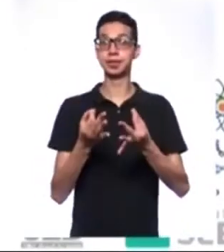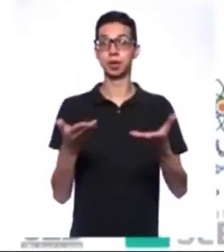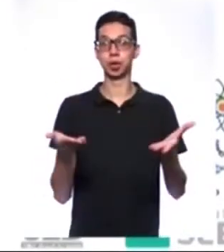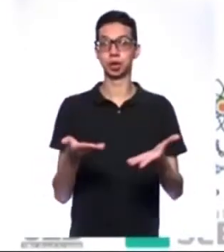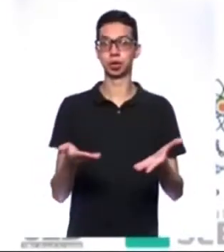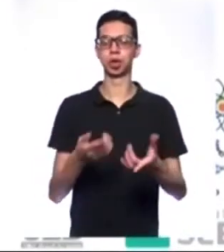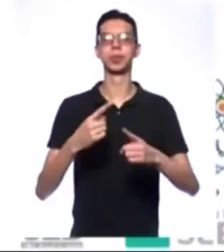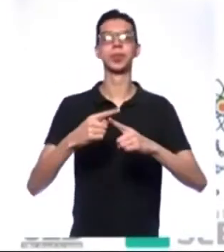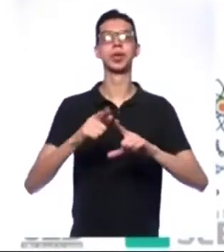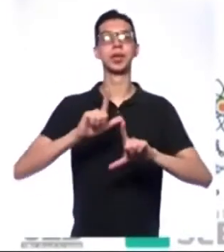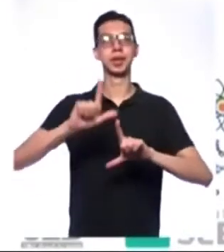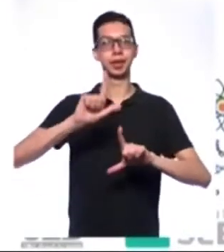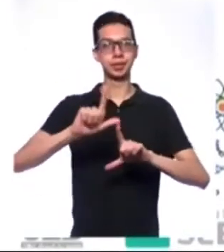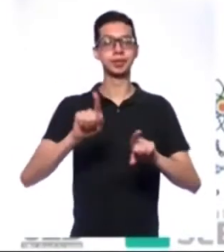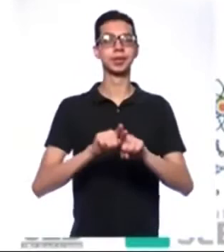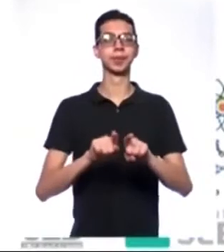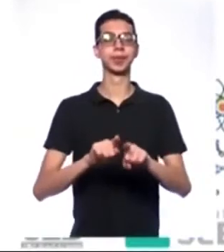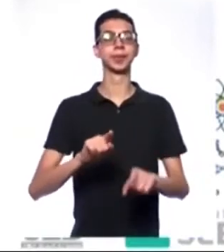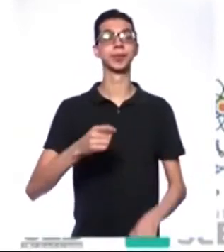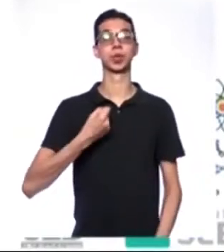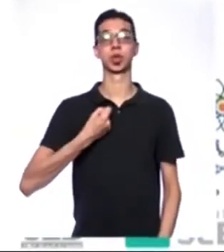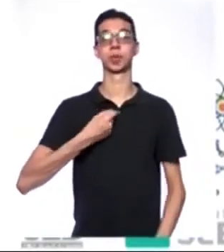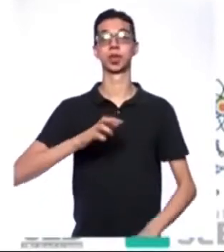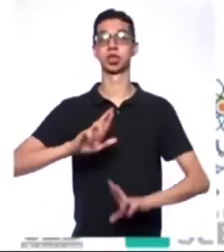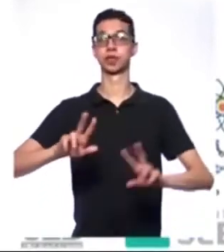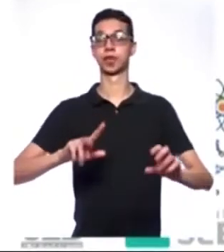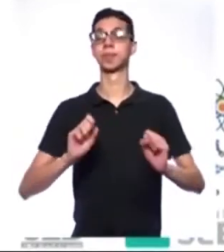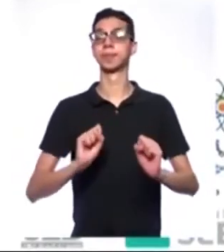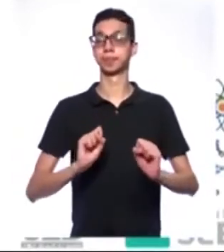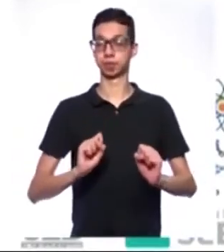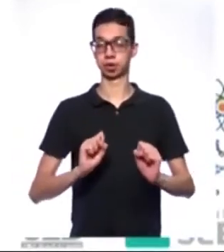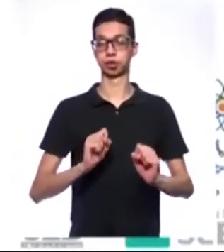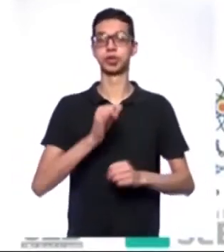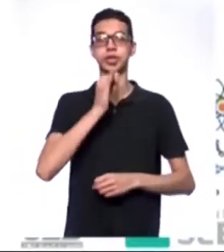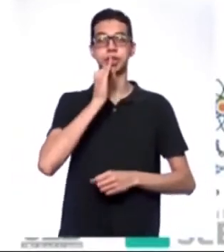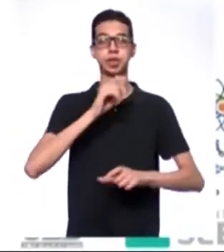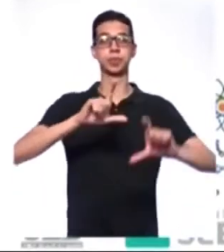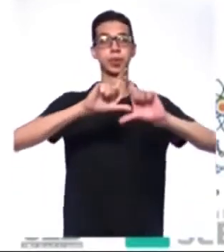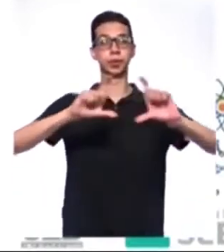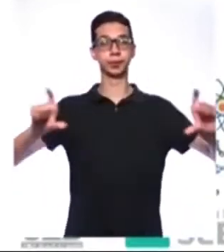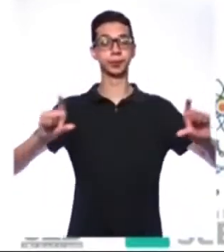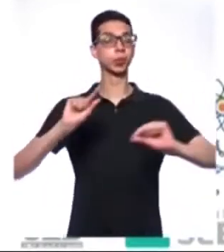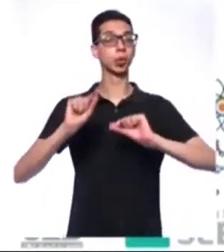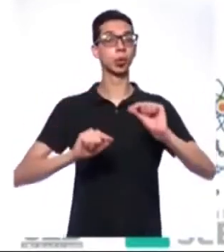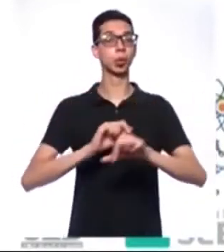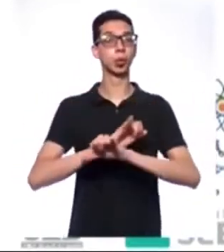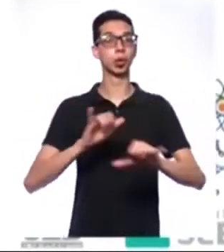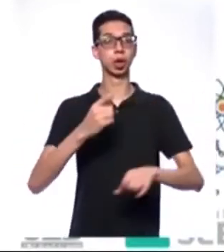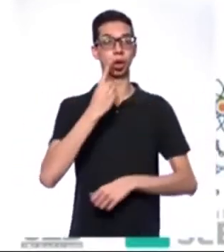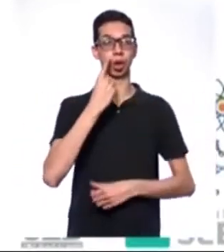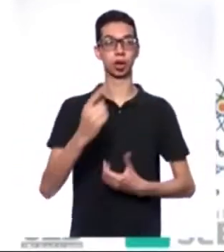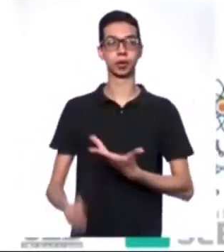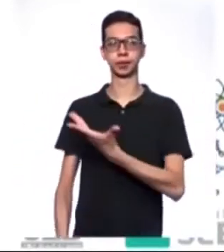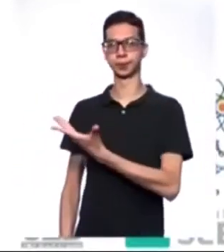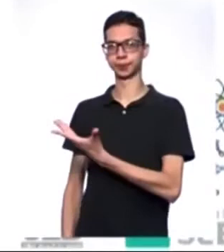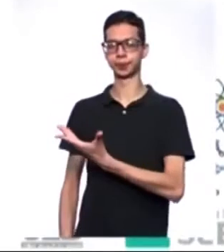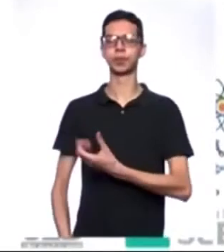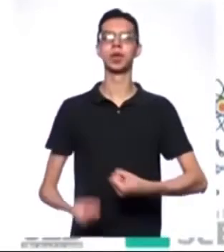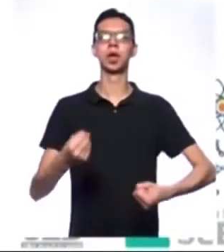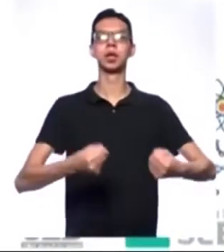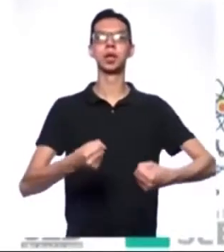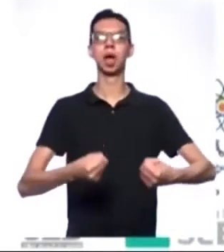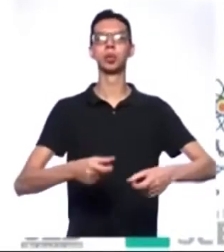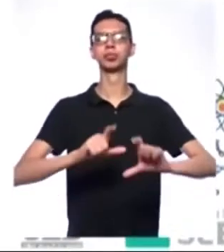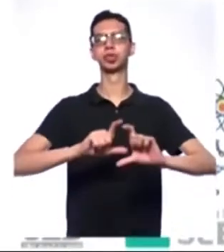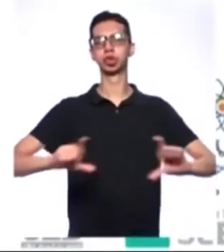as letras e algarismos podem ser diferente olha só enunciar as chapas dos automóveis no Brasil